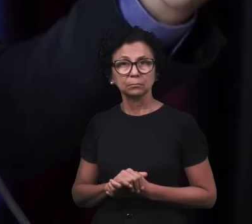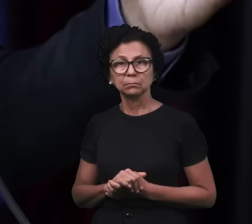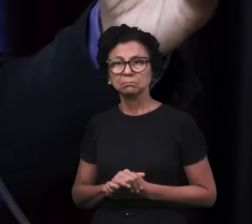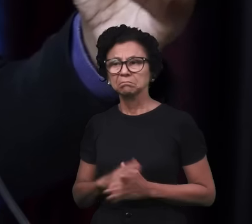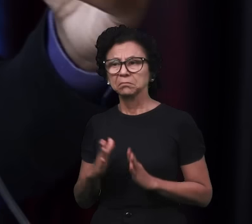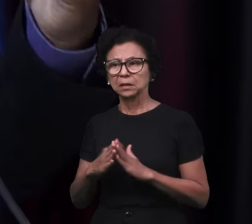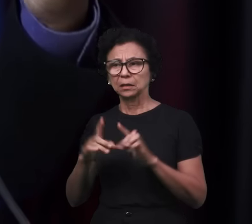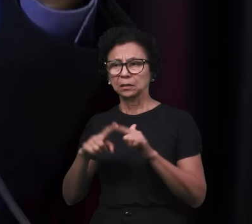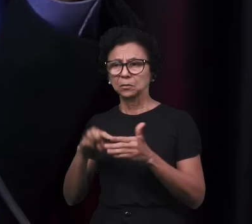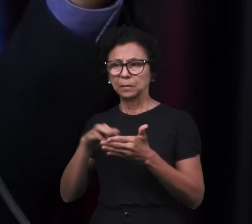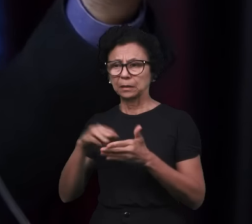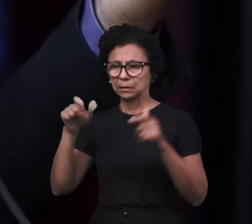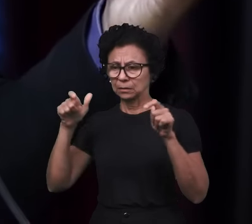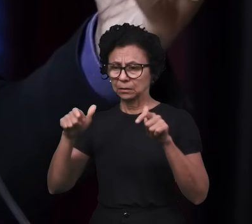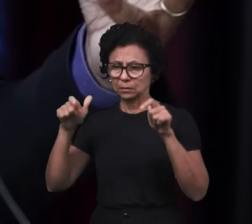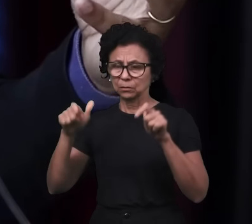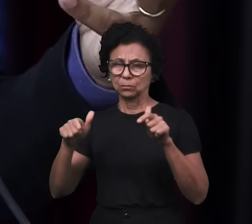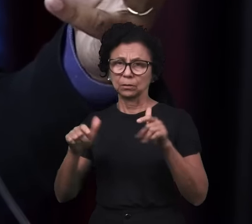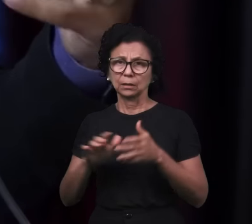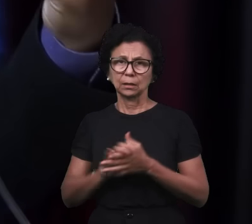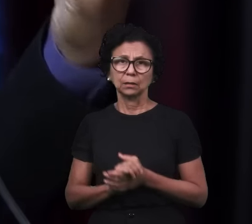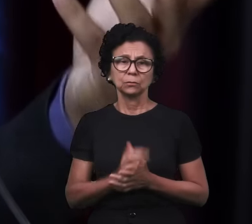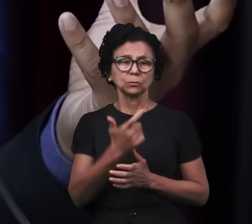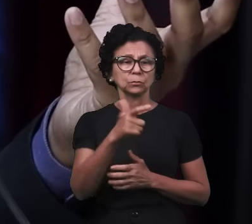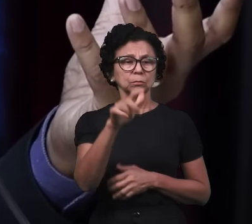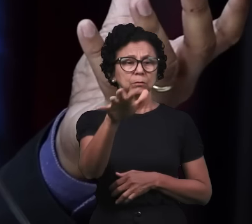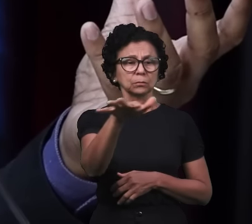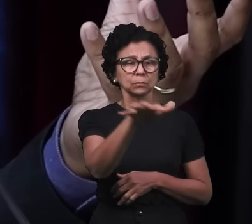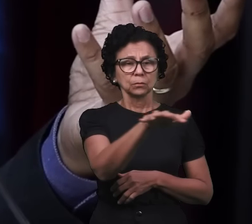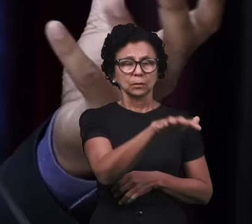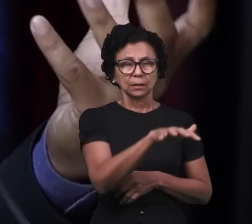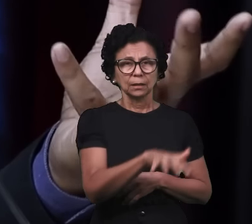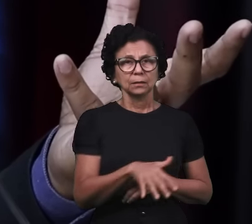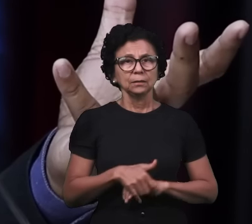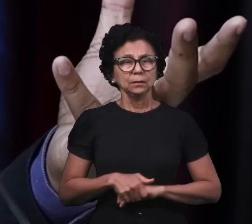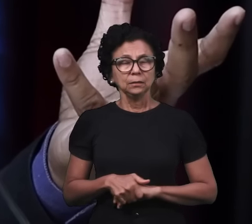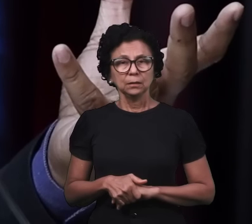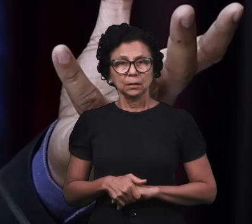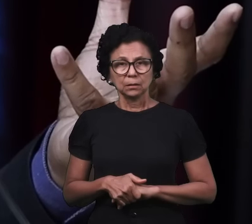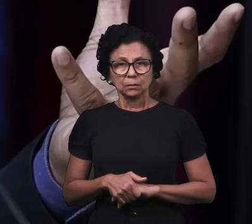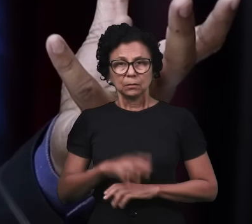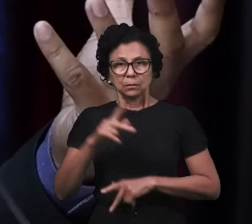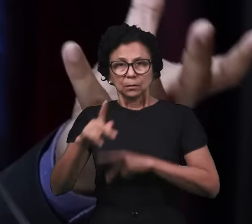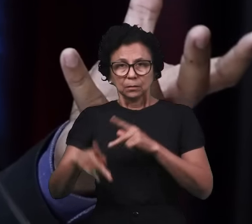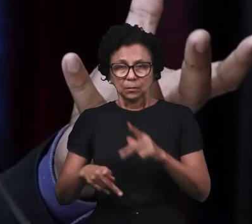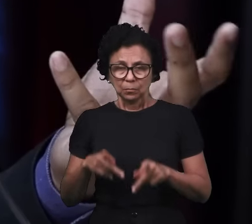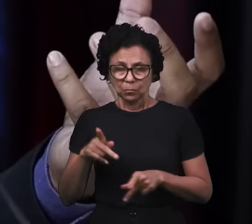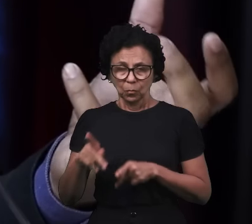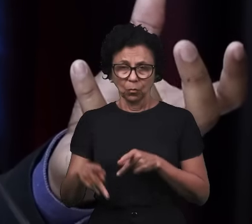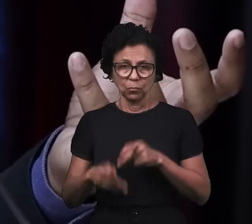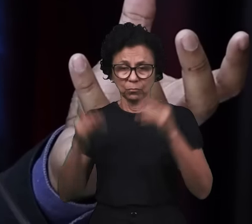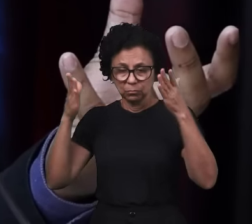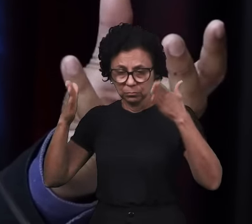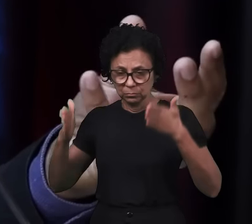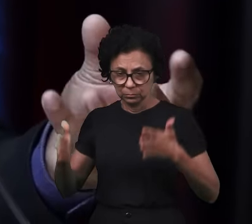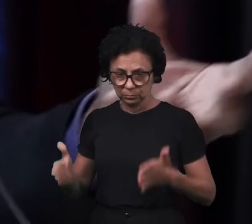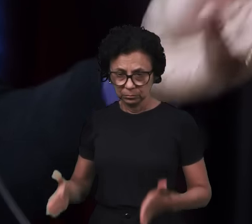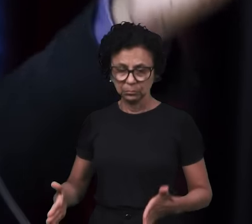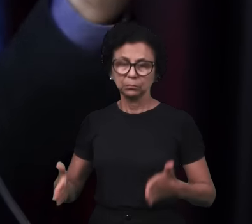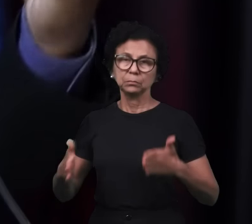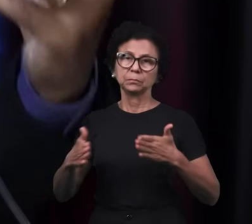onde aqueles que estão ouvindo e participando é uma grande nação, um povo, um reino